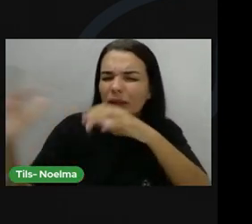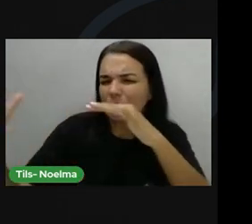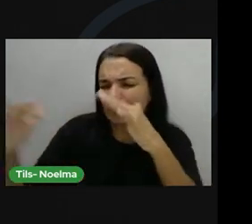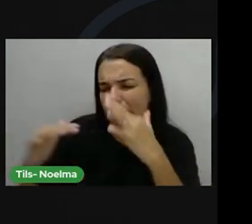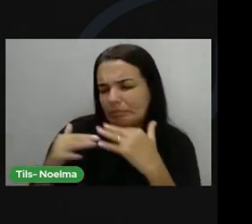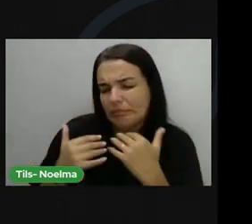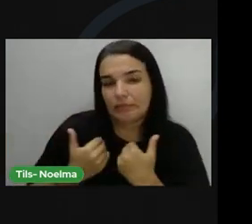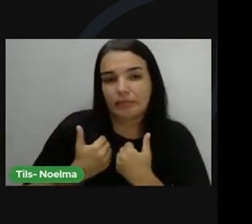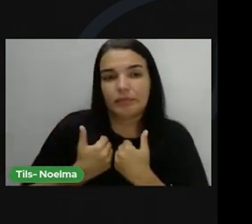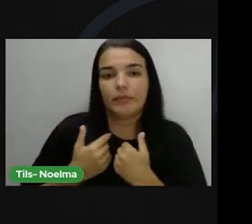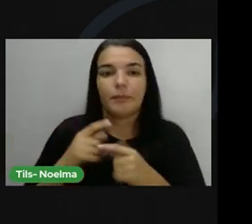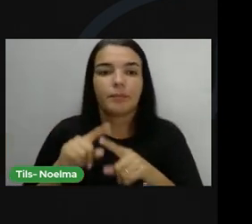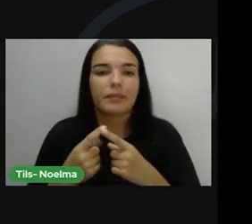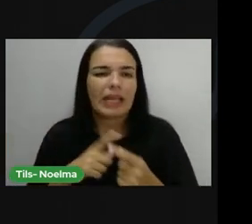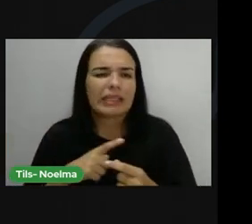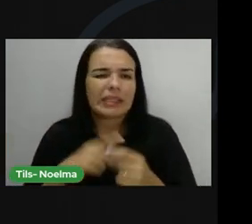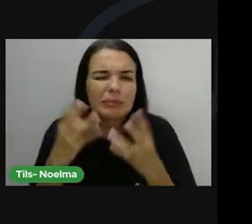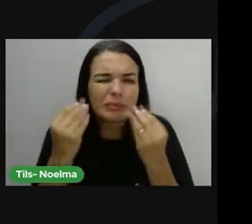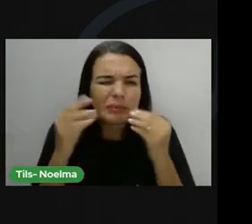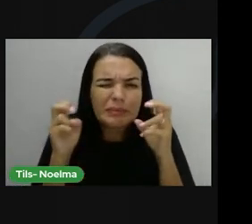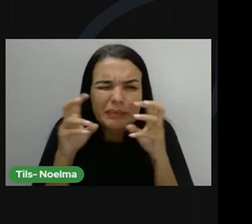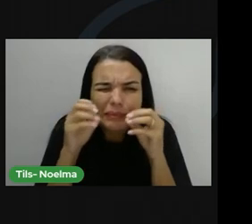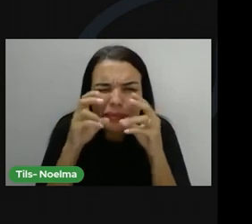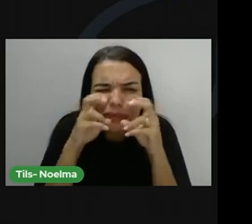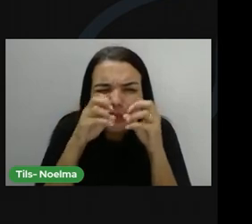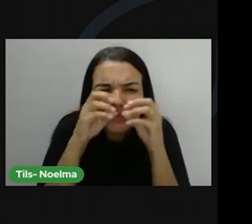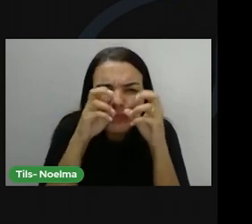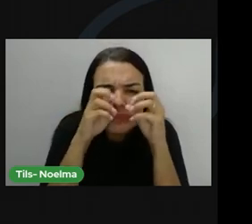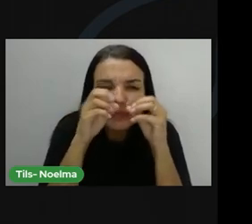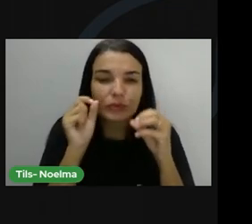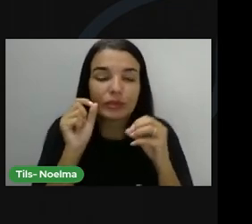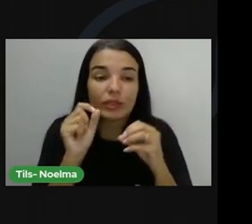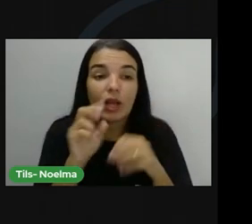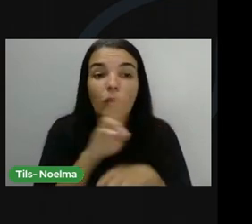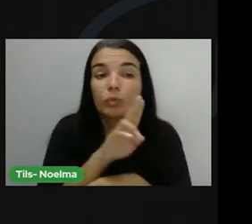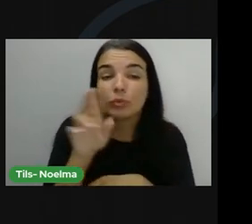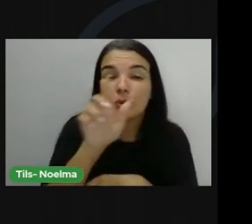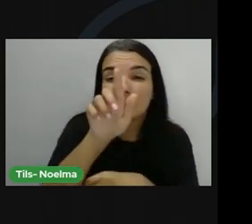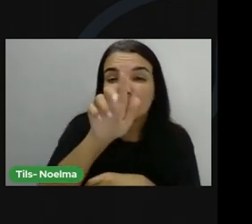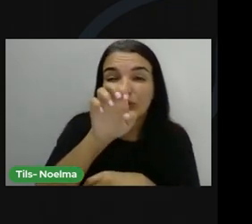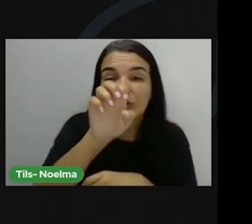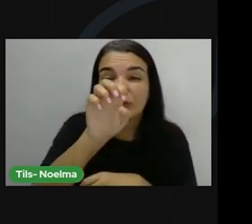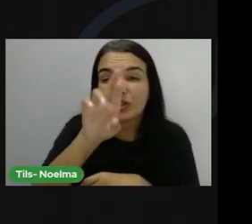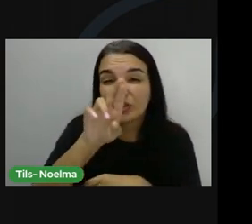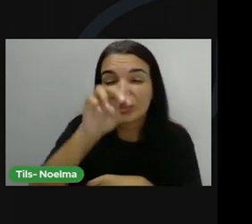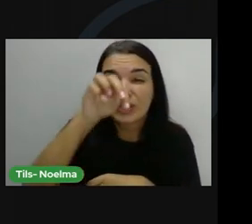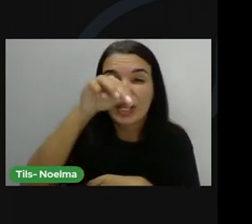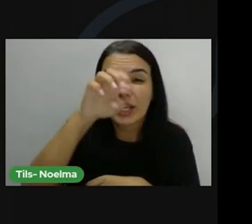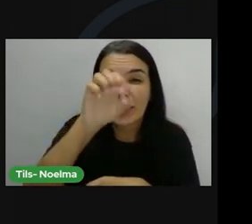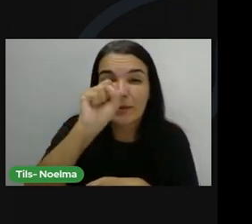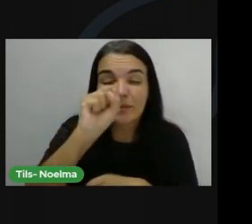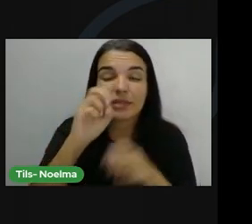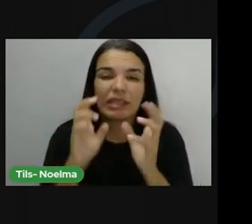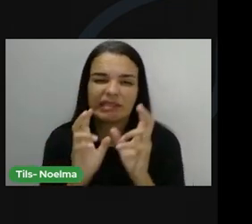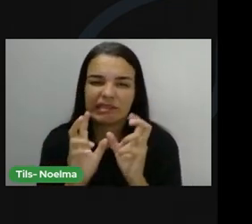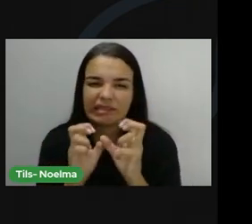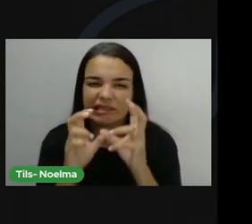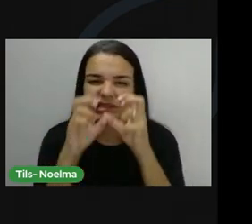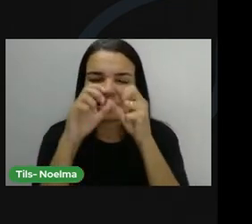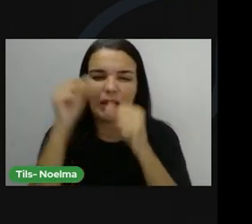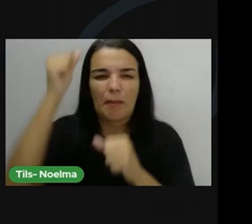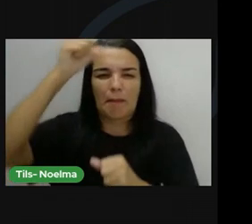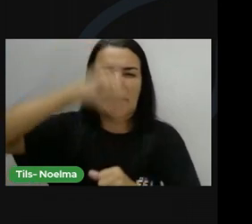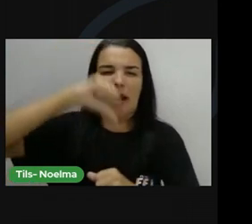existem milhões de bichinhos muito pequenininhos, chamados germes e bactérias, e que nos fazem muito mal.